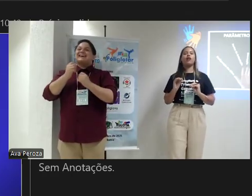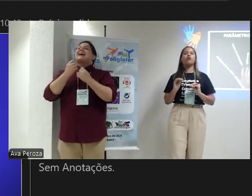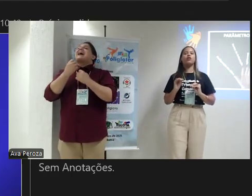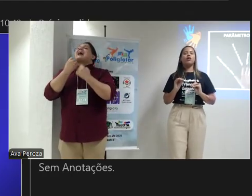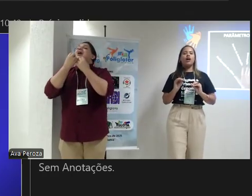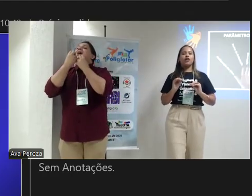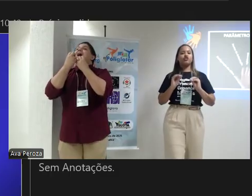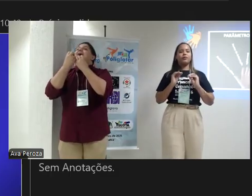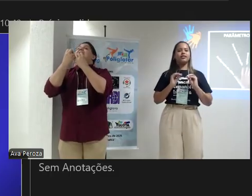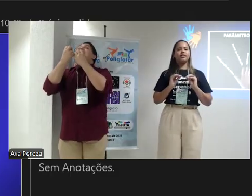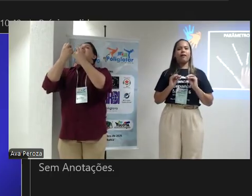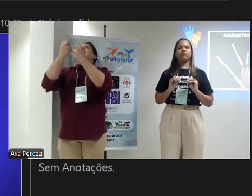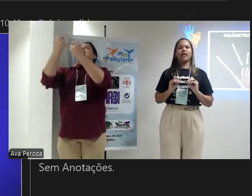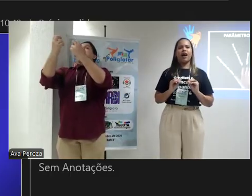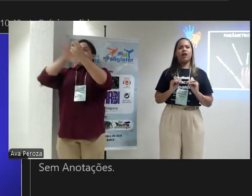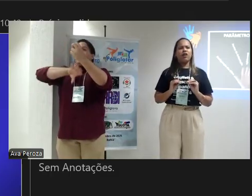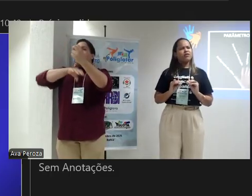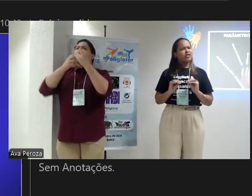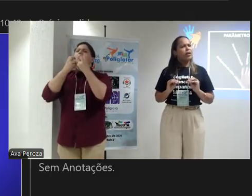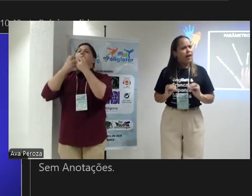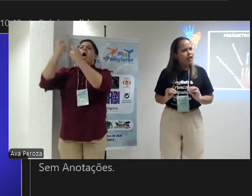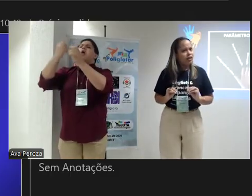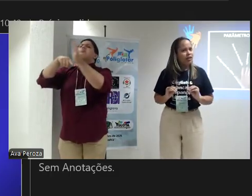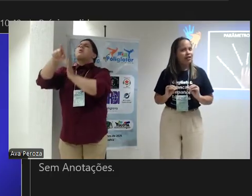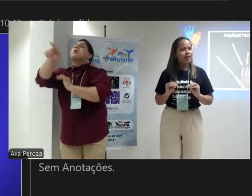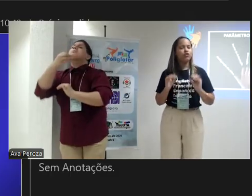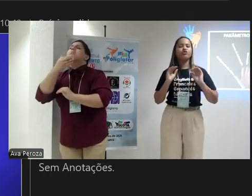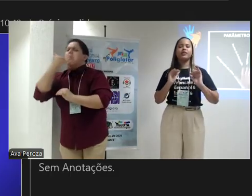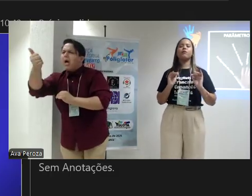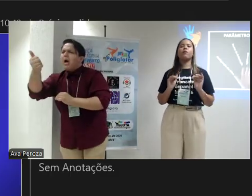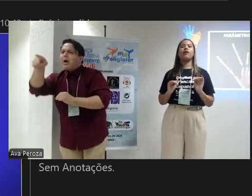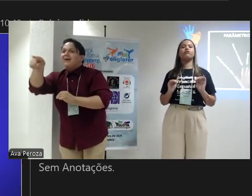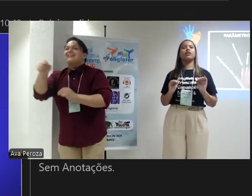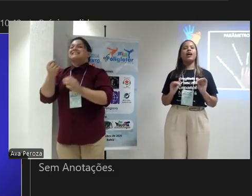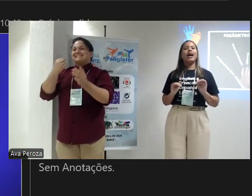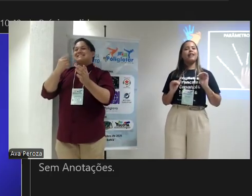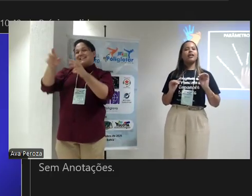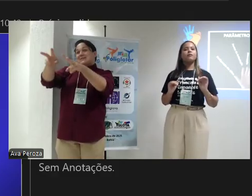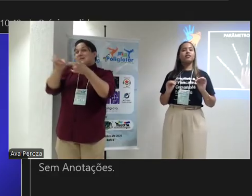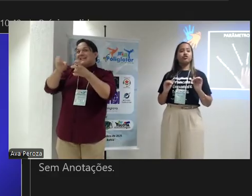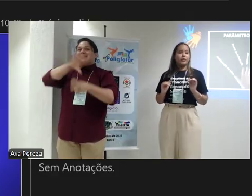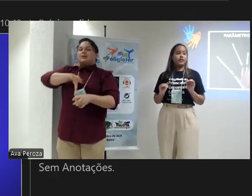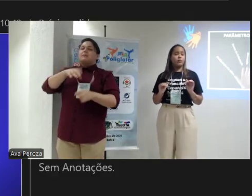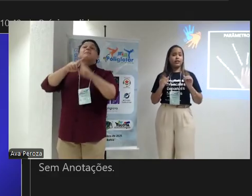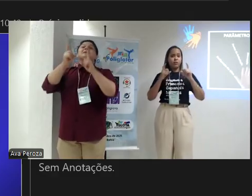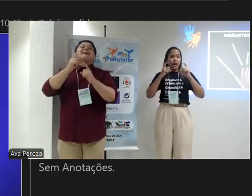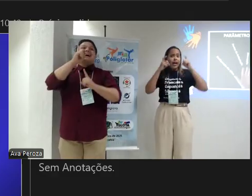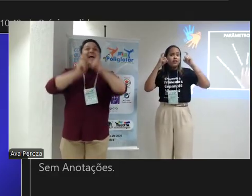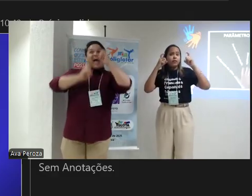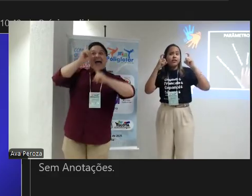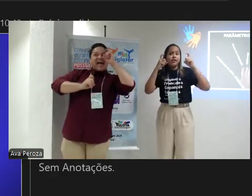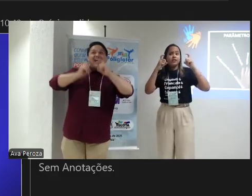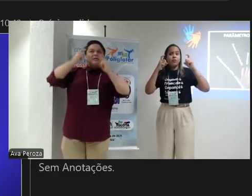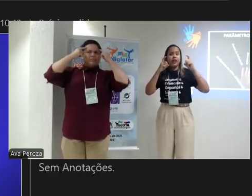no final. A gente precisa perguntar, você está bem? Então, a gente percebe que é uma pergunta. Na Libras, a gente precisa, por exemplo, arquear